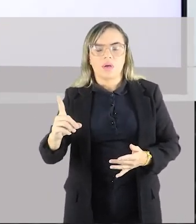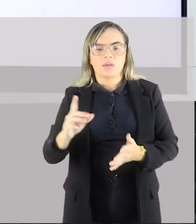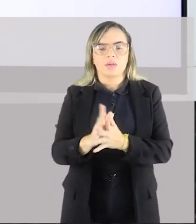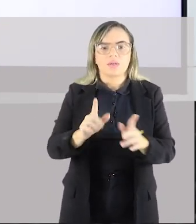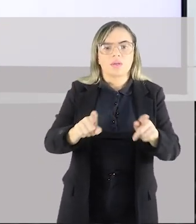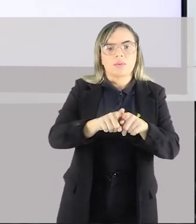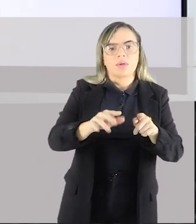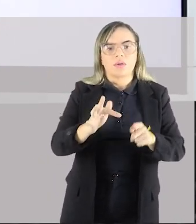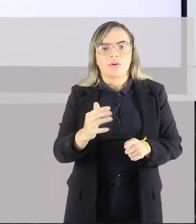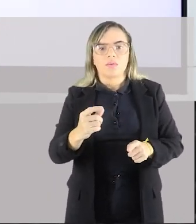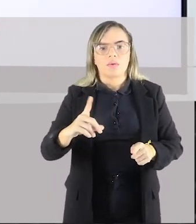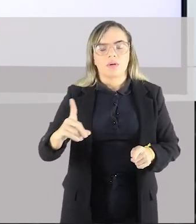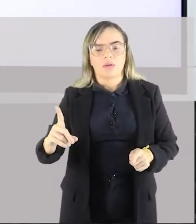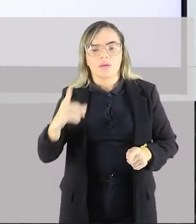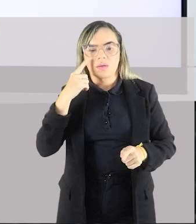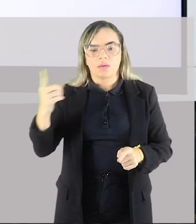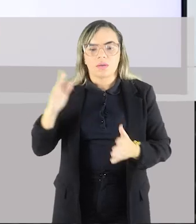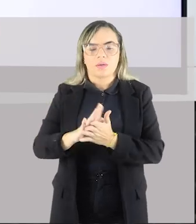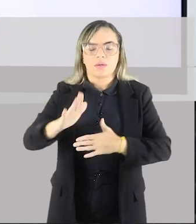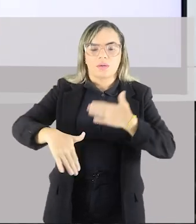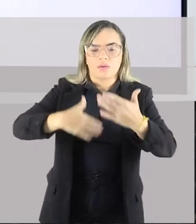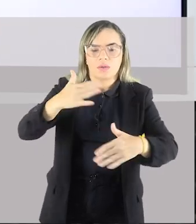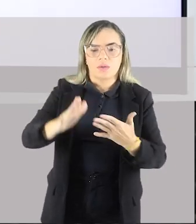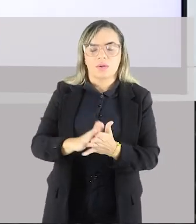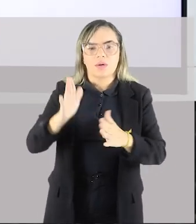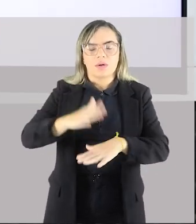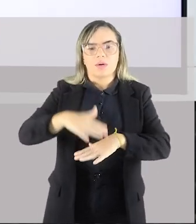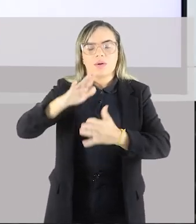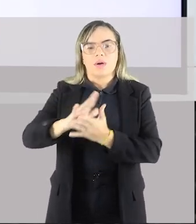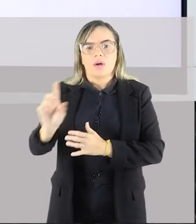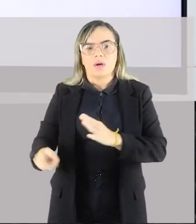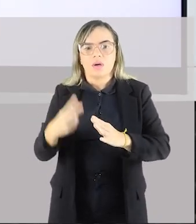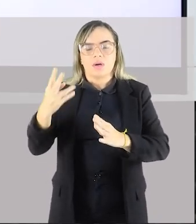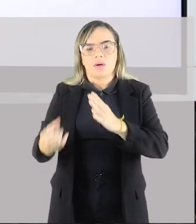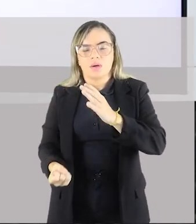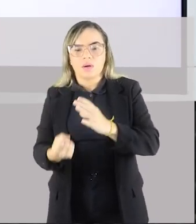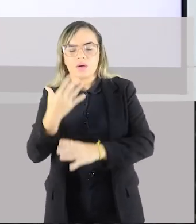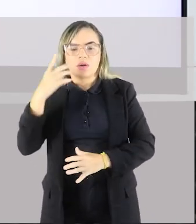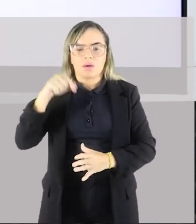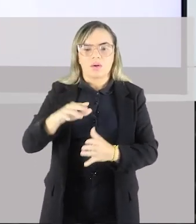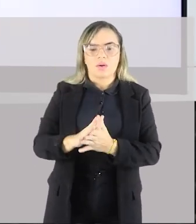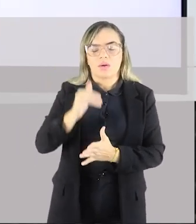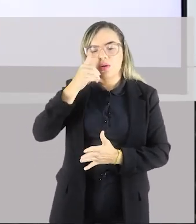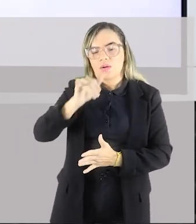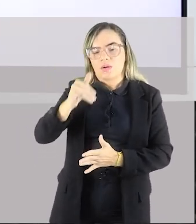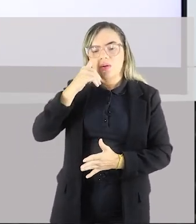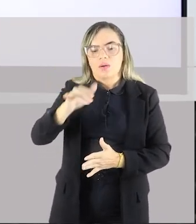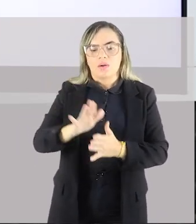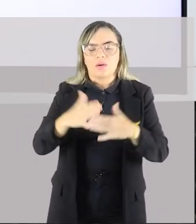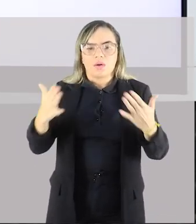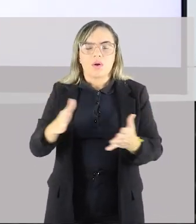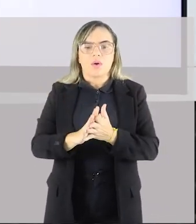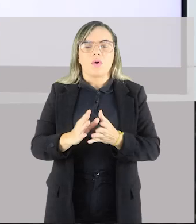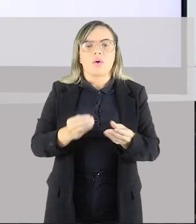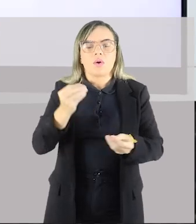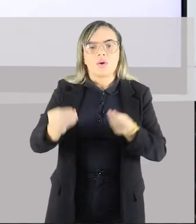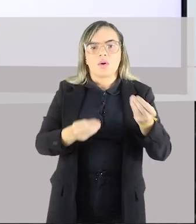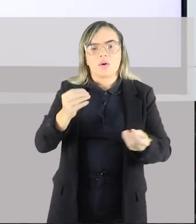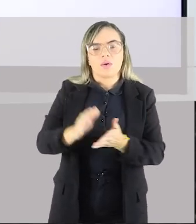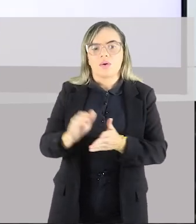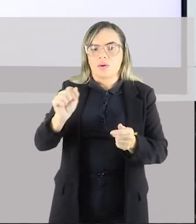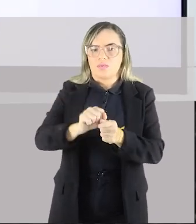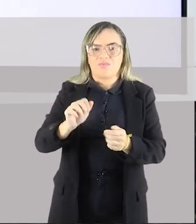esse processo também, a gente acaba formando mais 2 moléculas de energia, que, como eu falei para vocês, não é